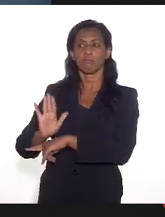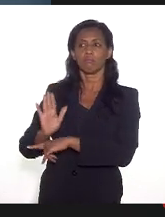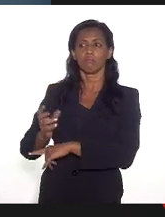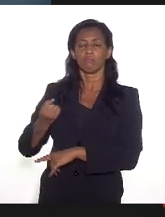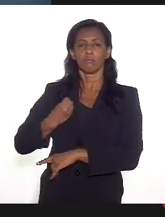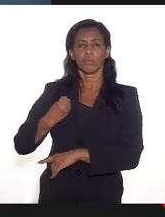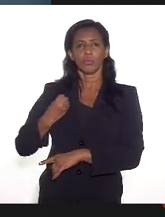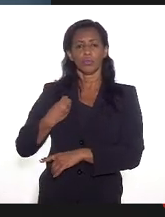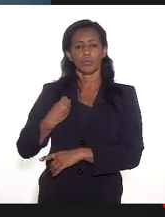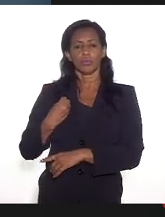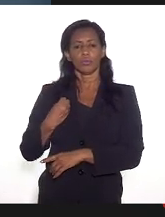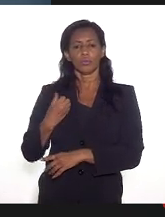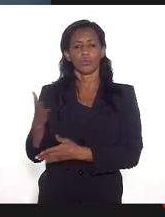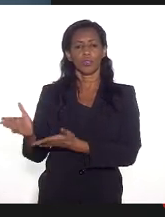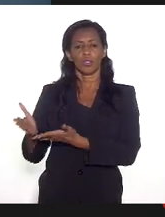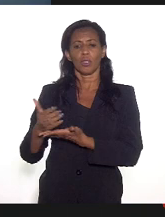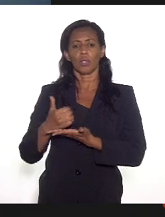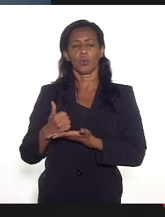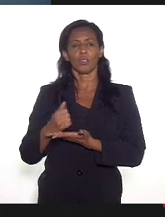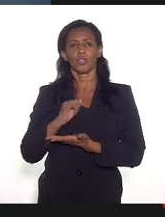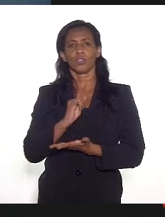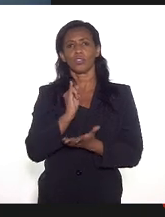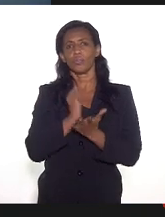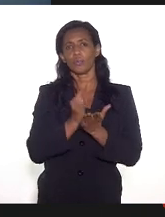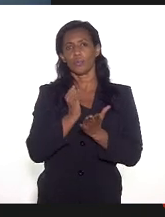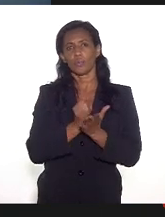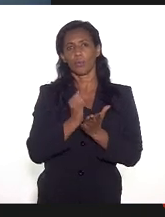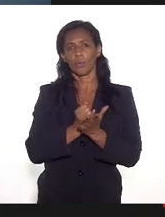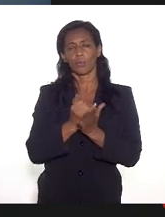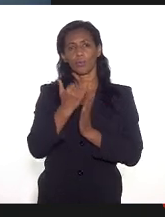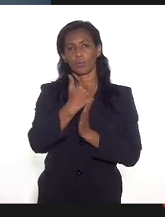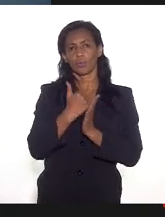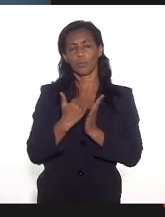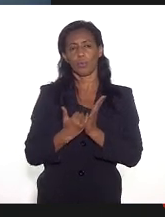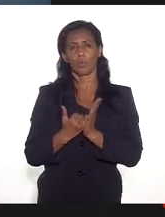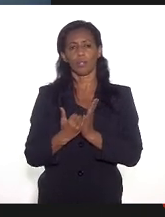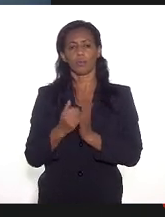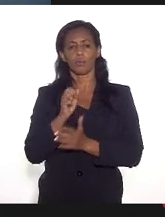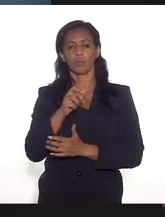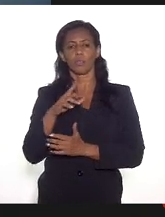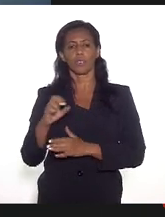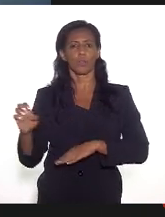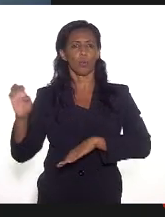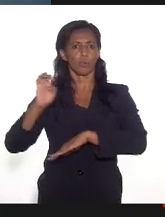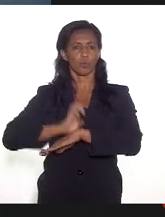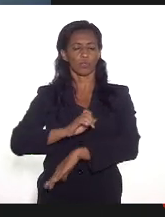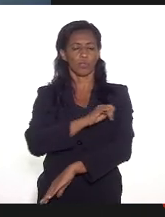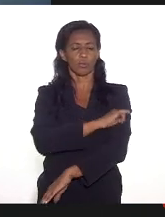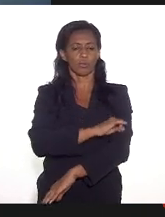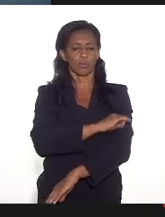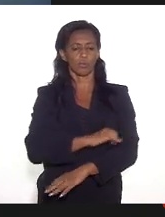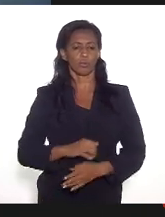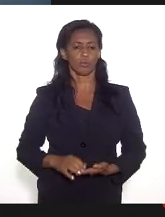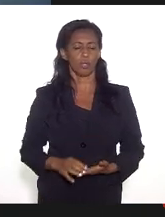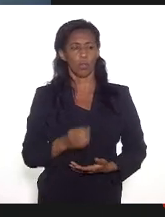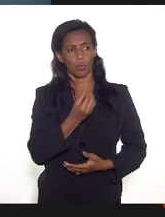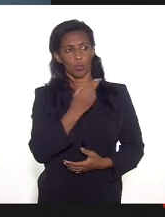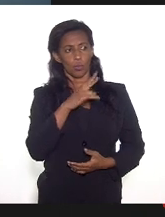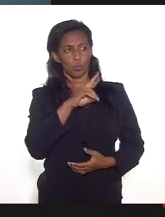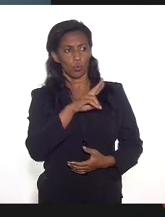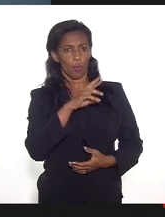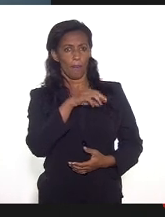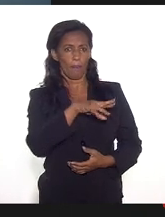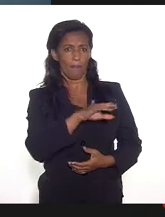da expectativa de recolhimento de ICMS nos programas do setor para o estado do Rio de Janeiro. E o doutor Mauro Osório